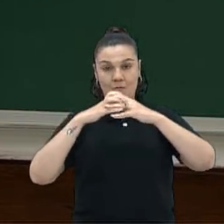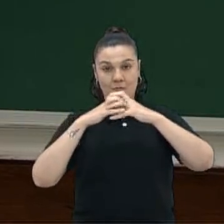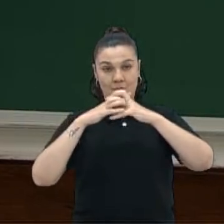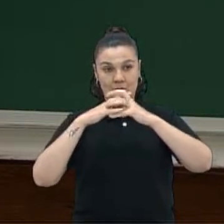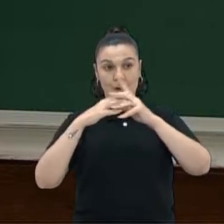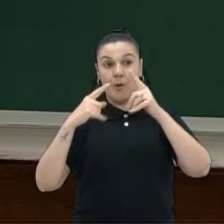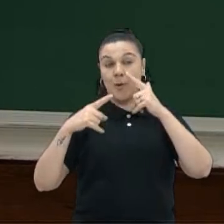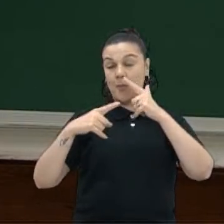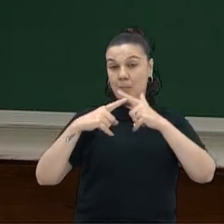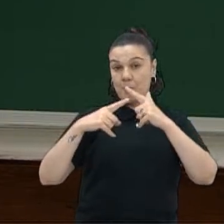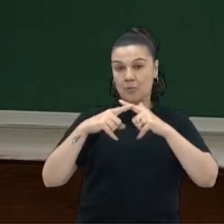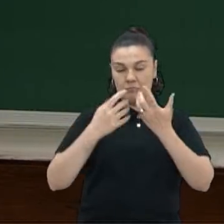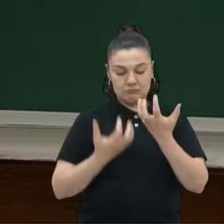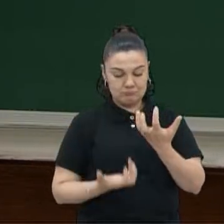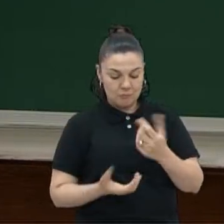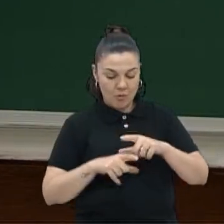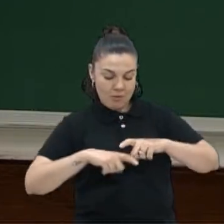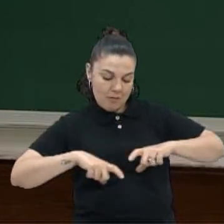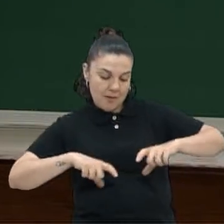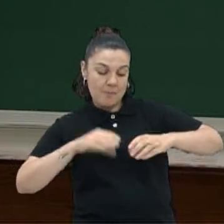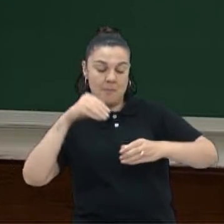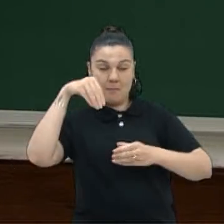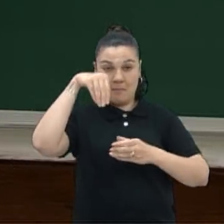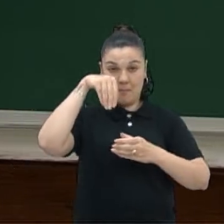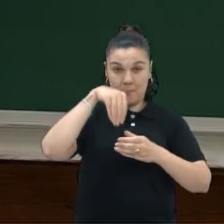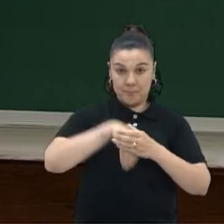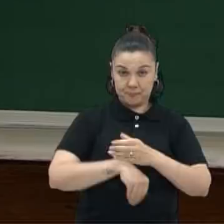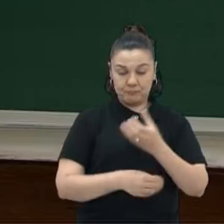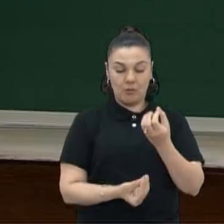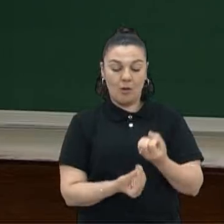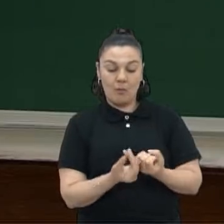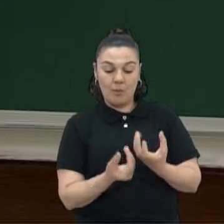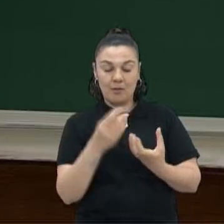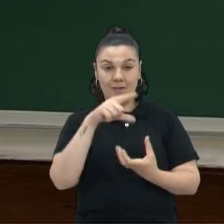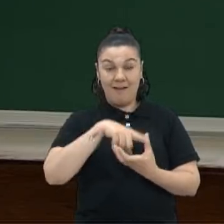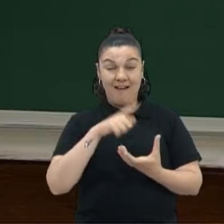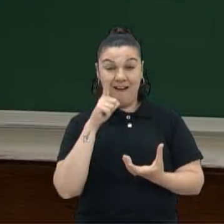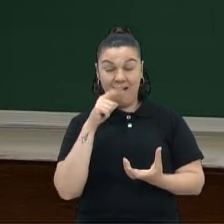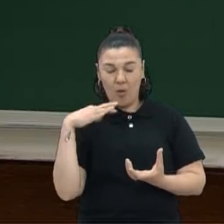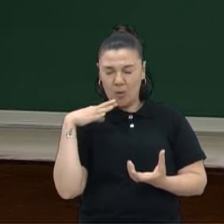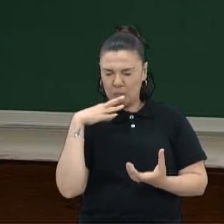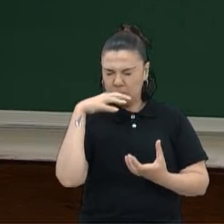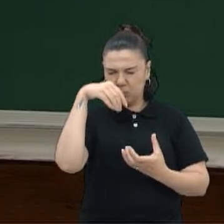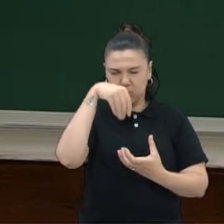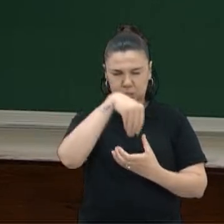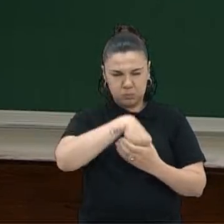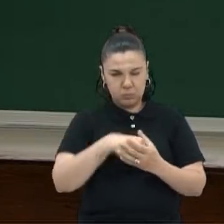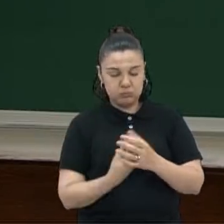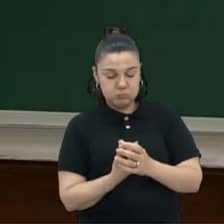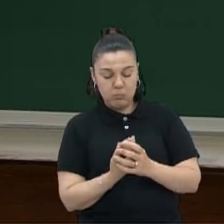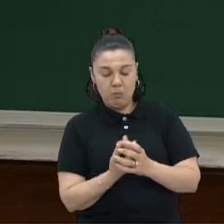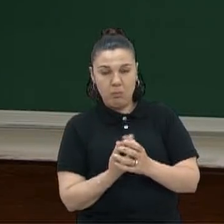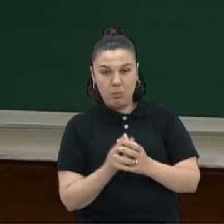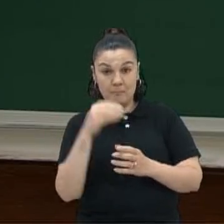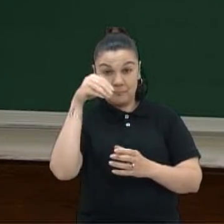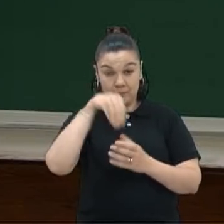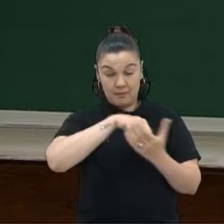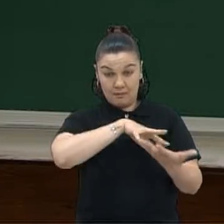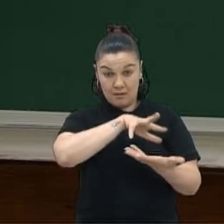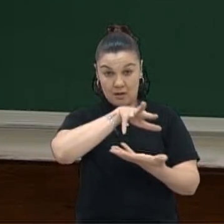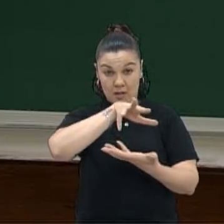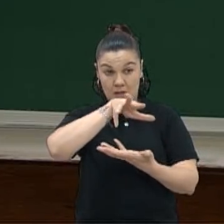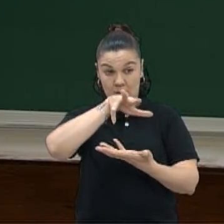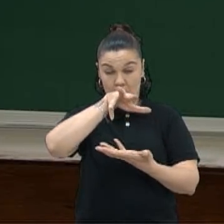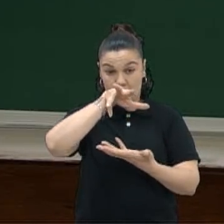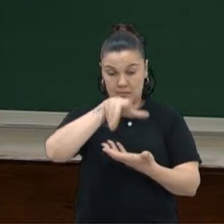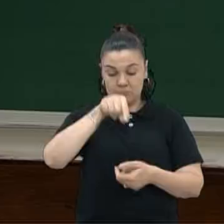por conta do material que está em estado de ebulição muito quente no interior do nosso planeta. Esse